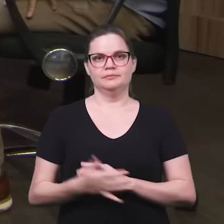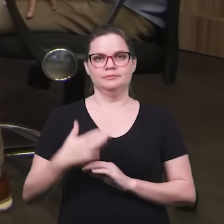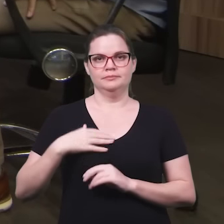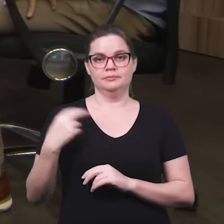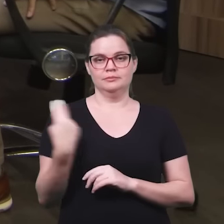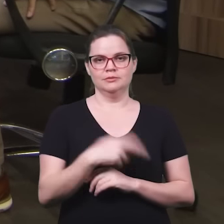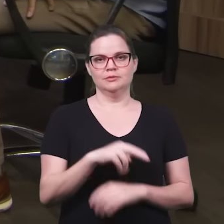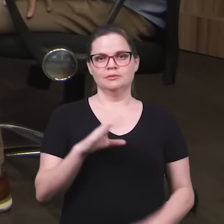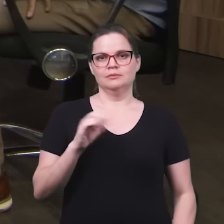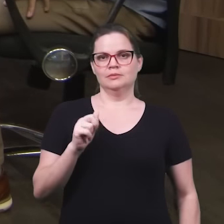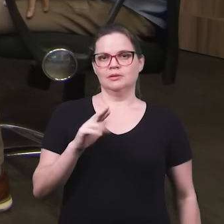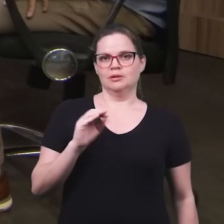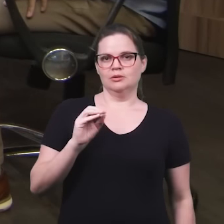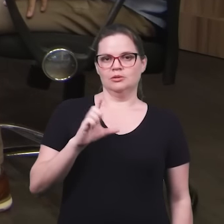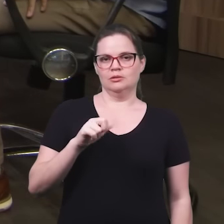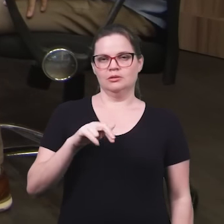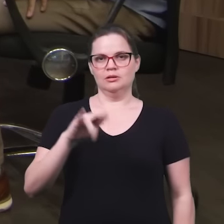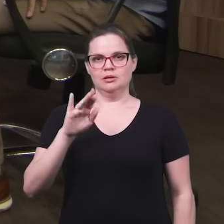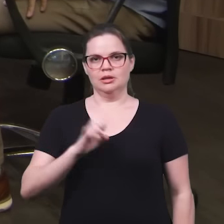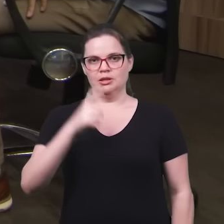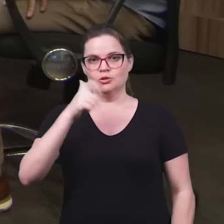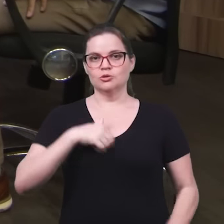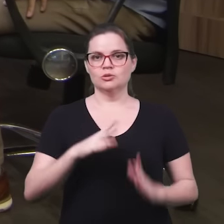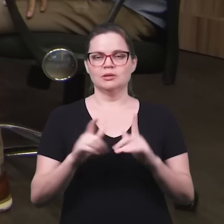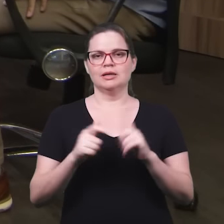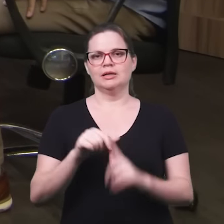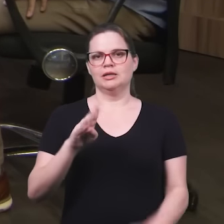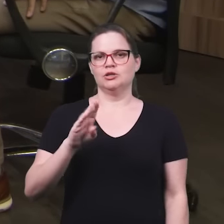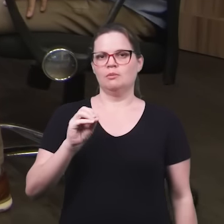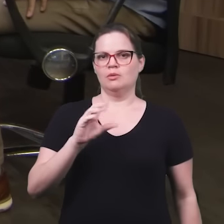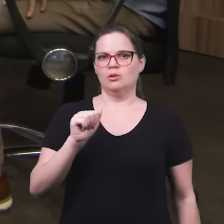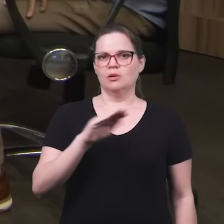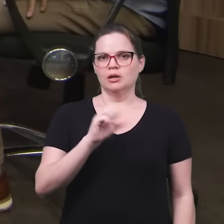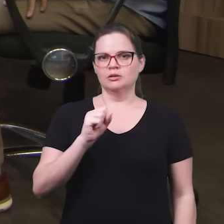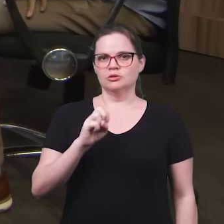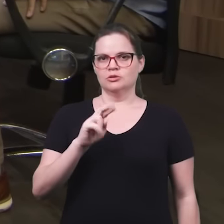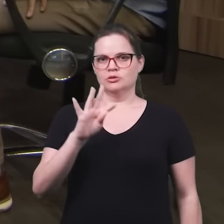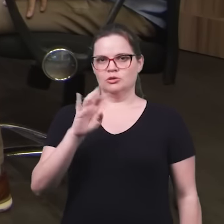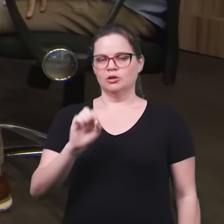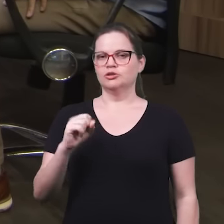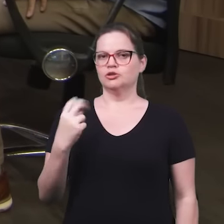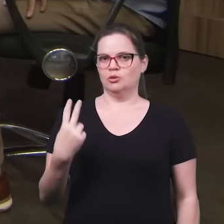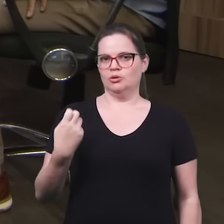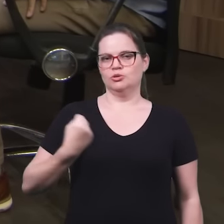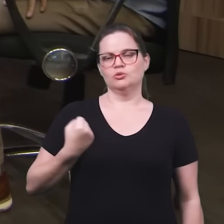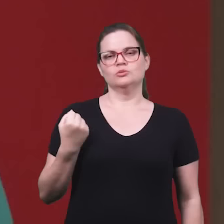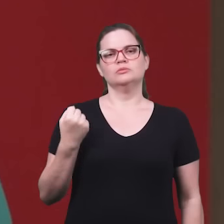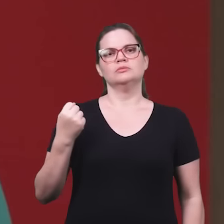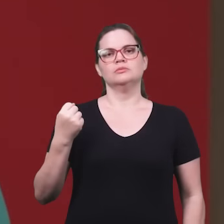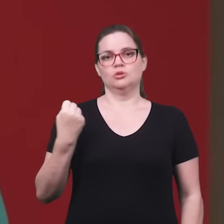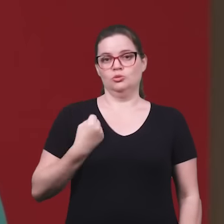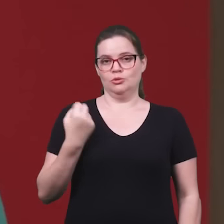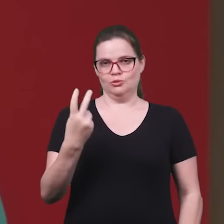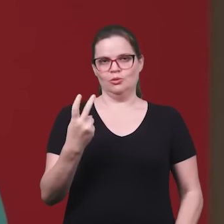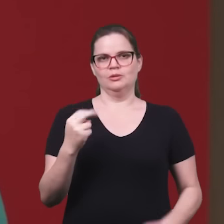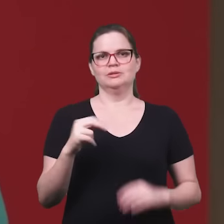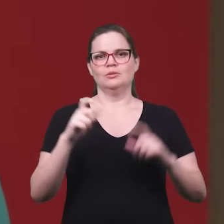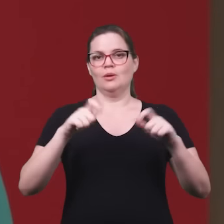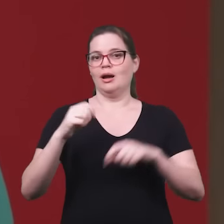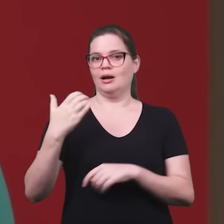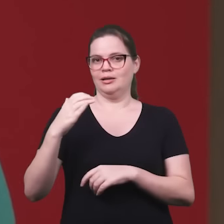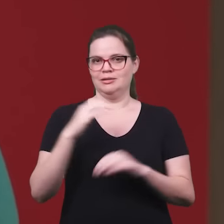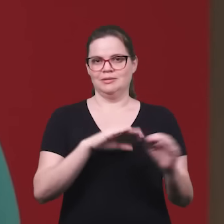Me chamo Caroline, sou da Igreja de Boa Sorte 2, em Cariacica, do pastor Cleidson Pisoni. E a minha pergunta